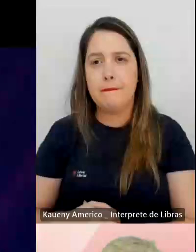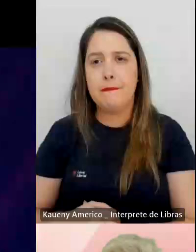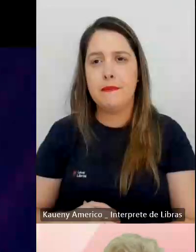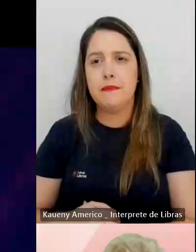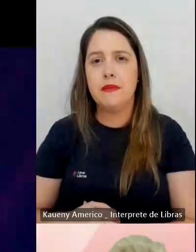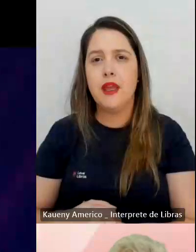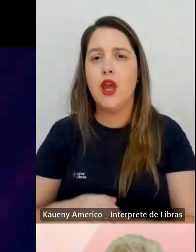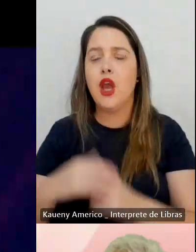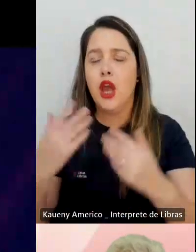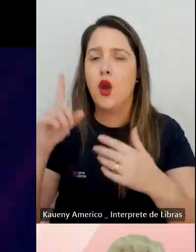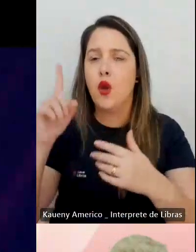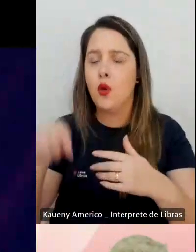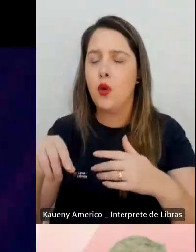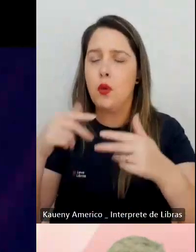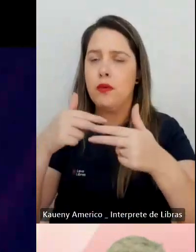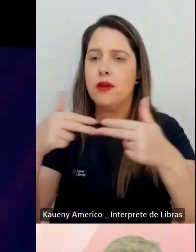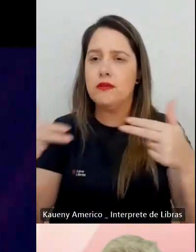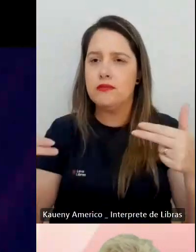não deve passar